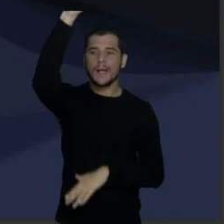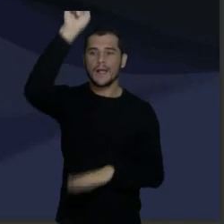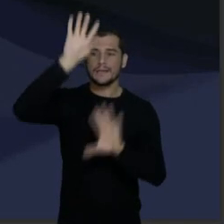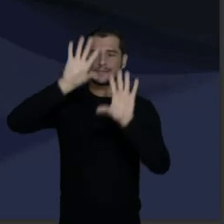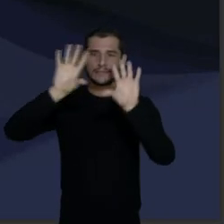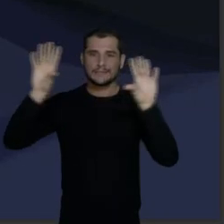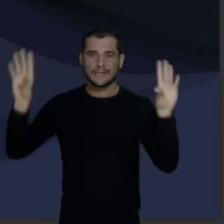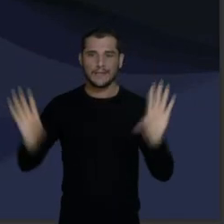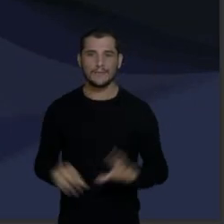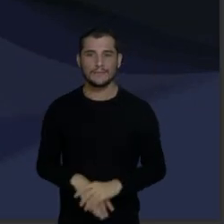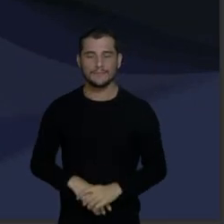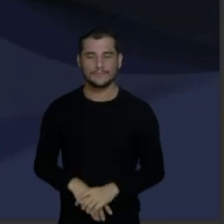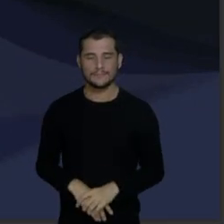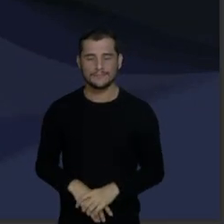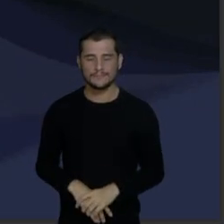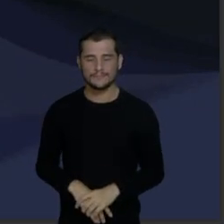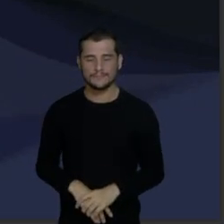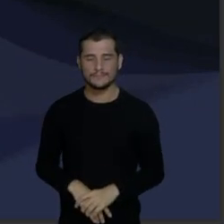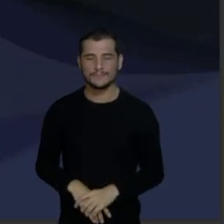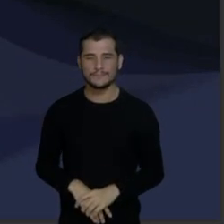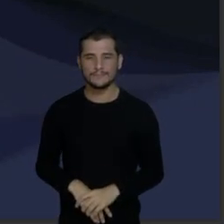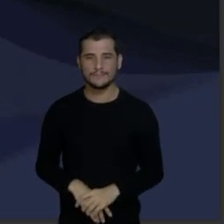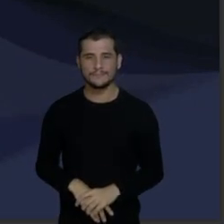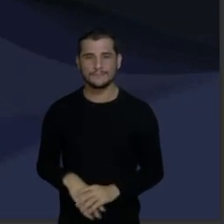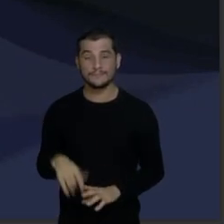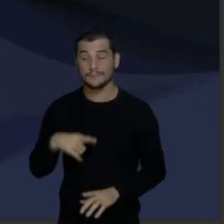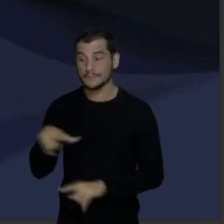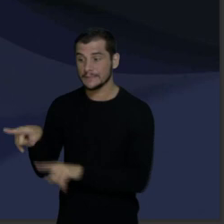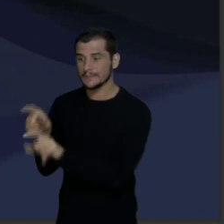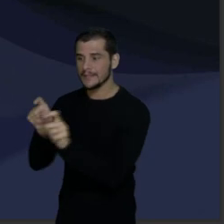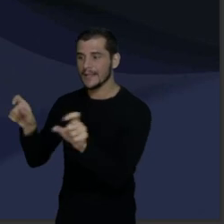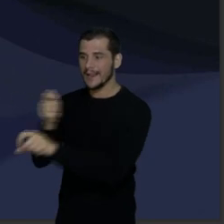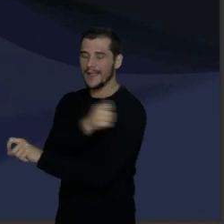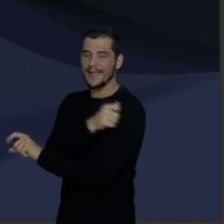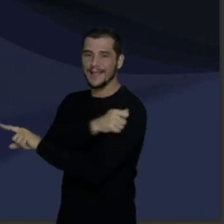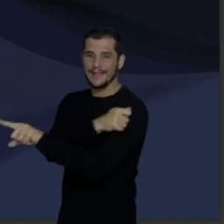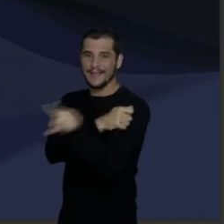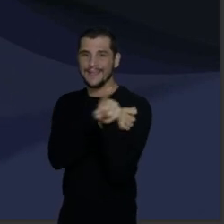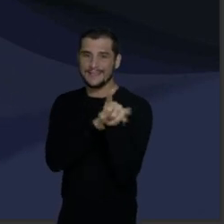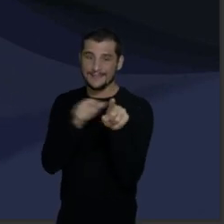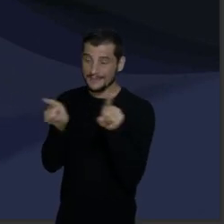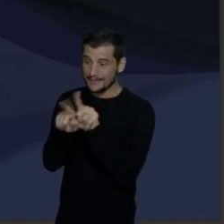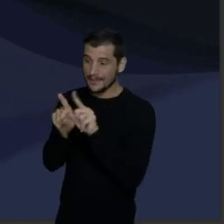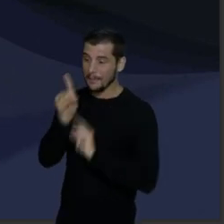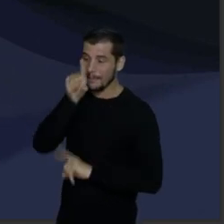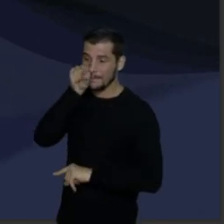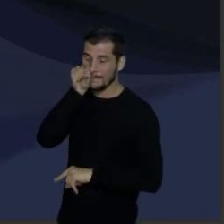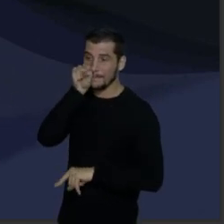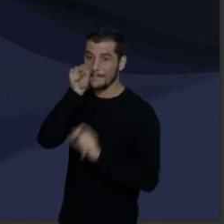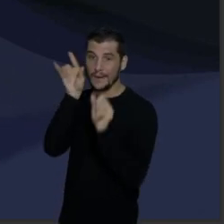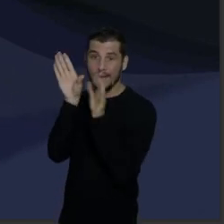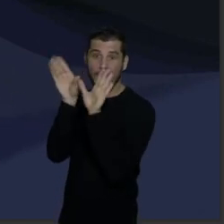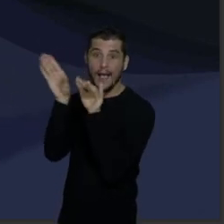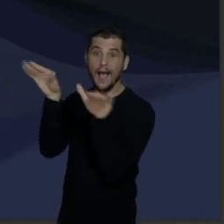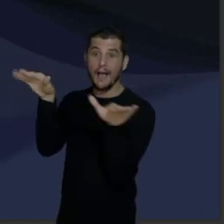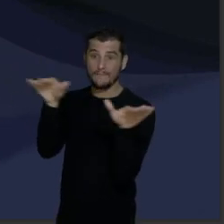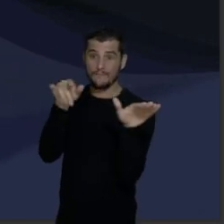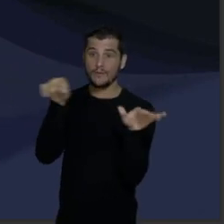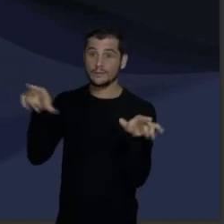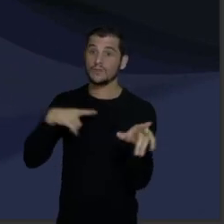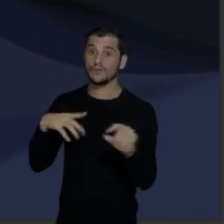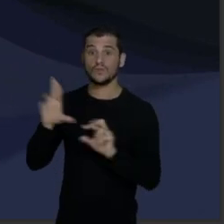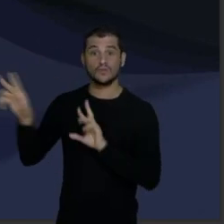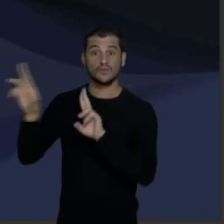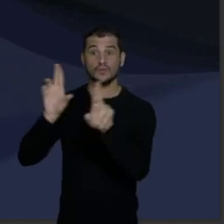adentro cada estudante Assim como as aves são diferentes em seus voos e assim